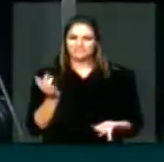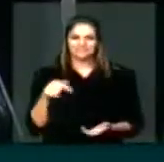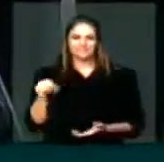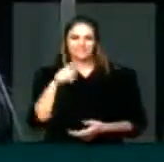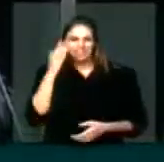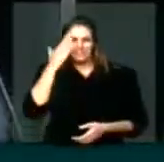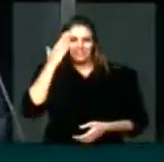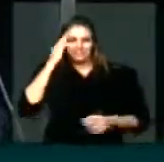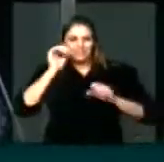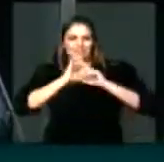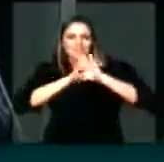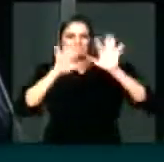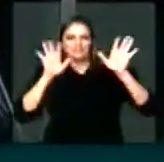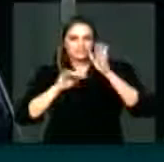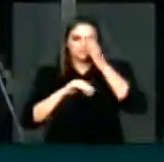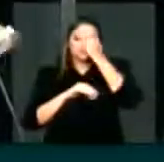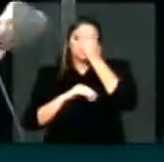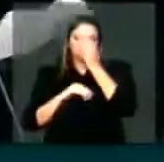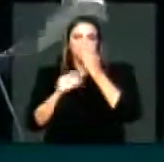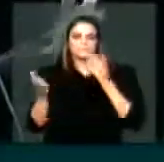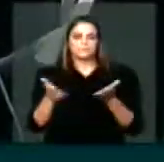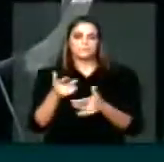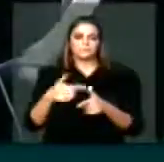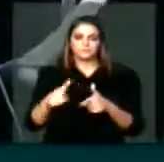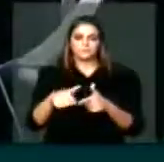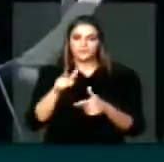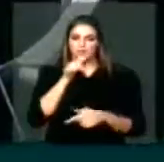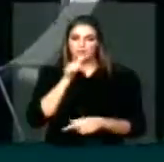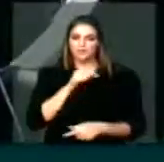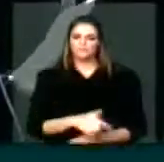da questão da crise hídrica. Anotei aqui,